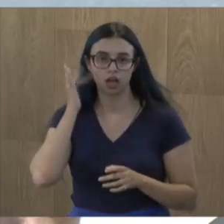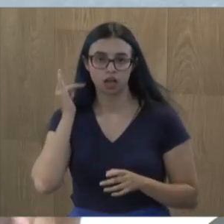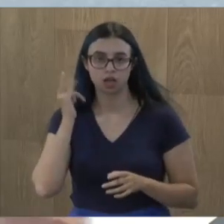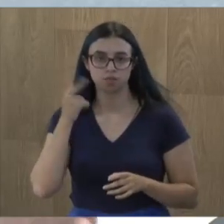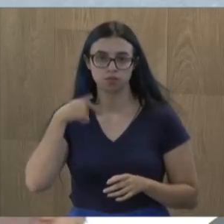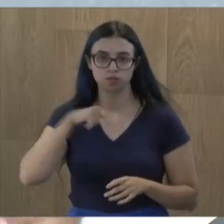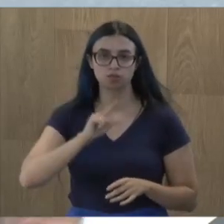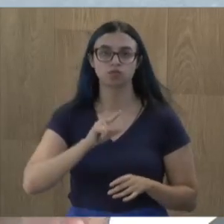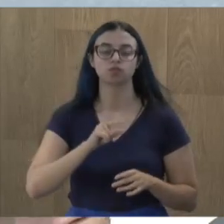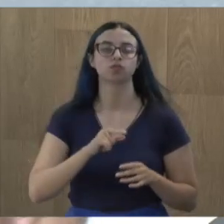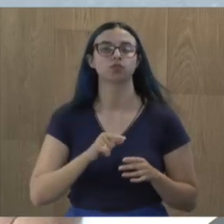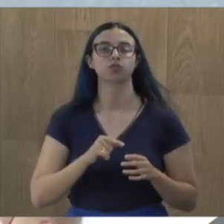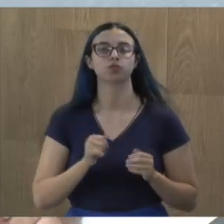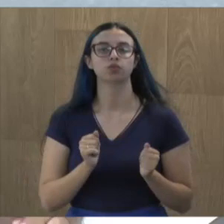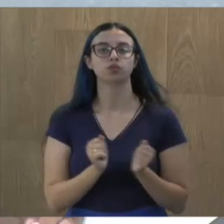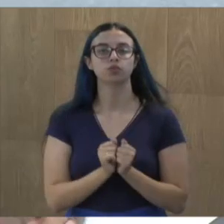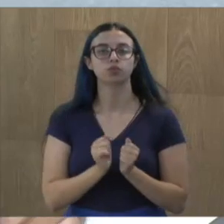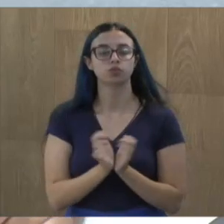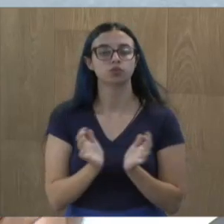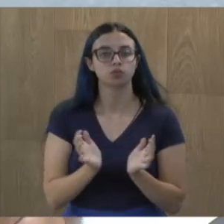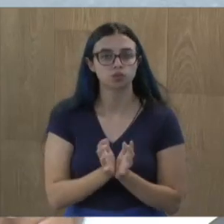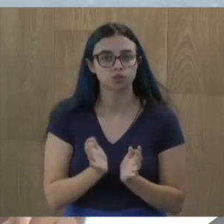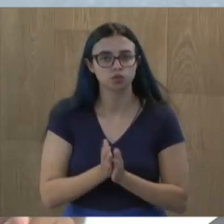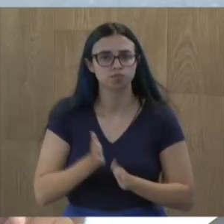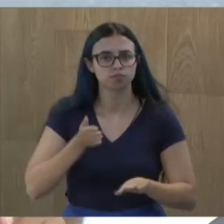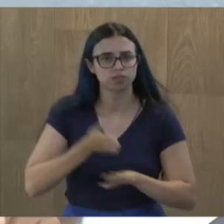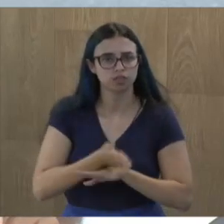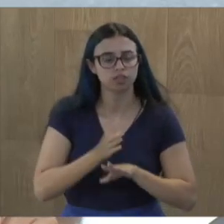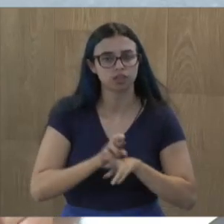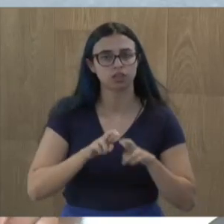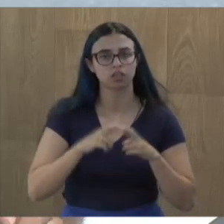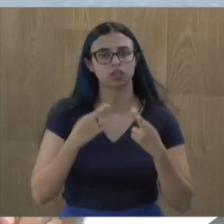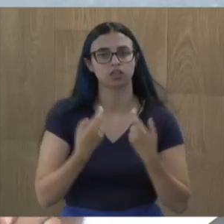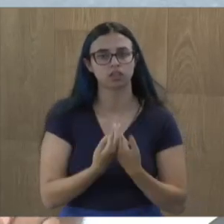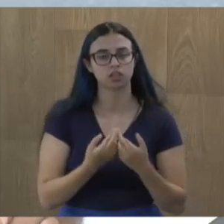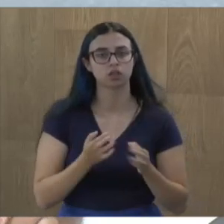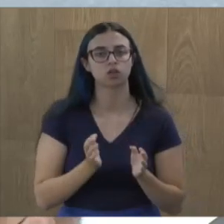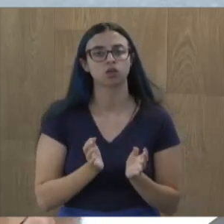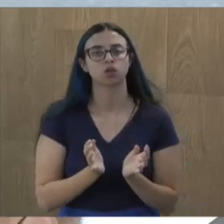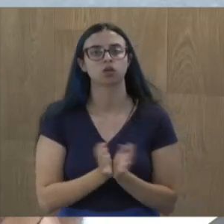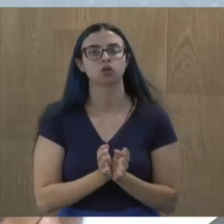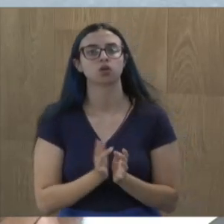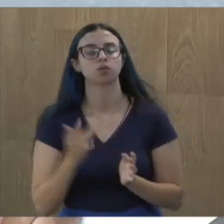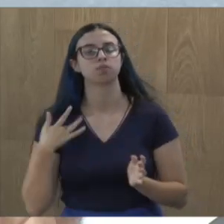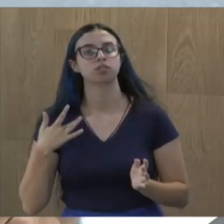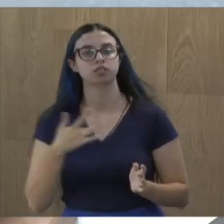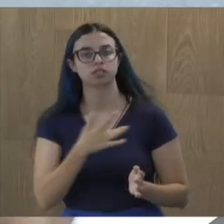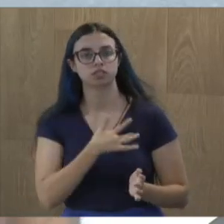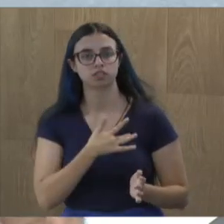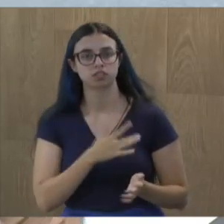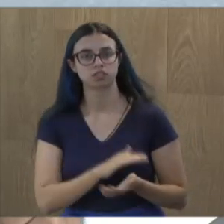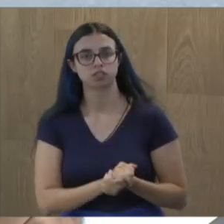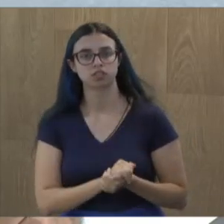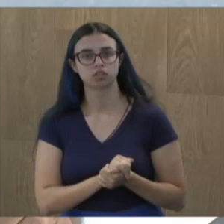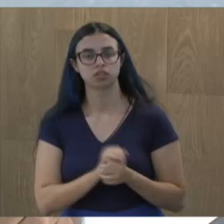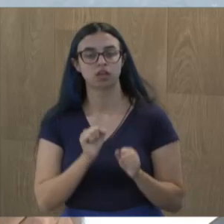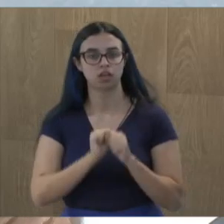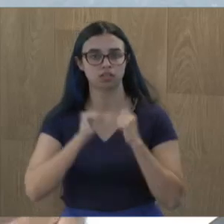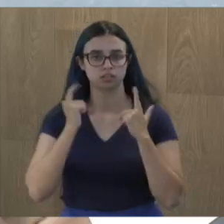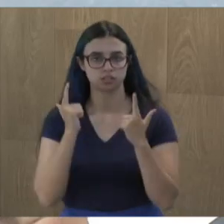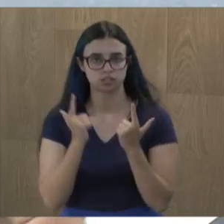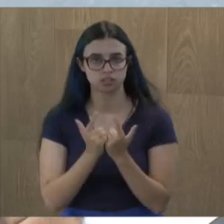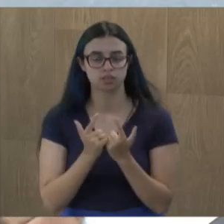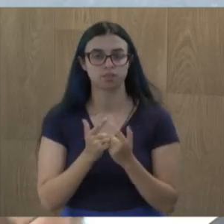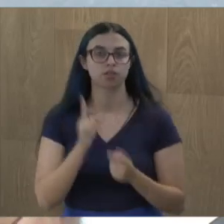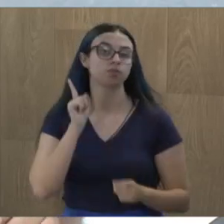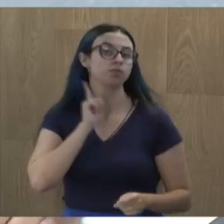capital dos mineiros, fui convidado para participar da reunião da comissão de saúde da Assembleia de